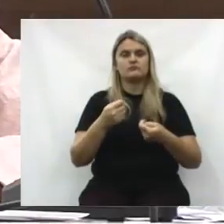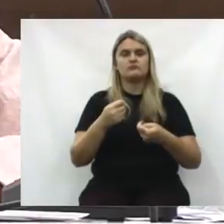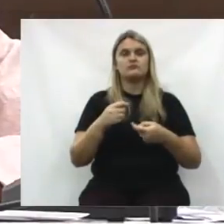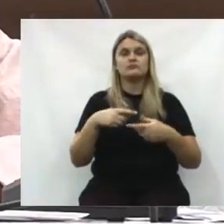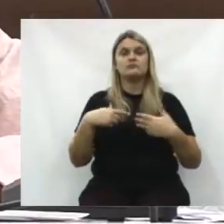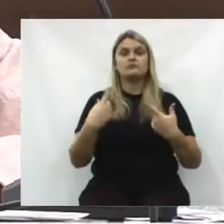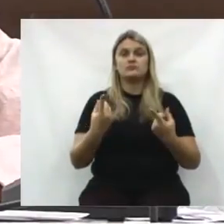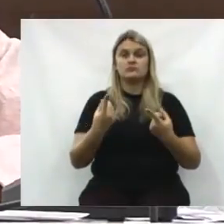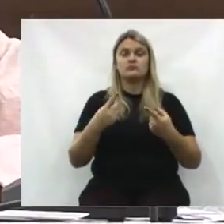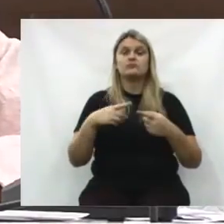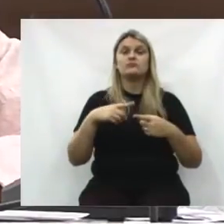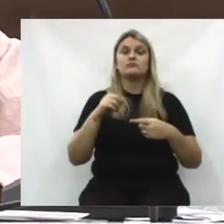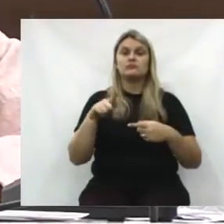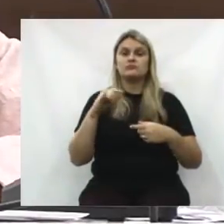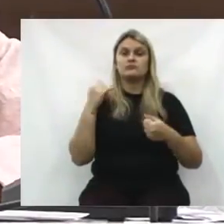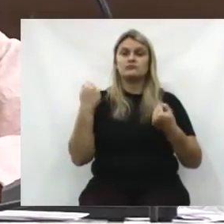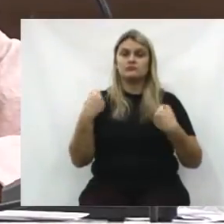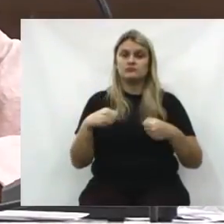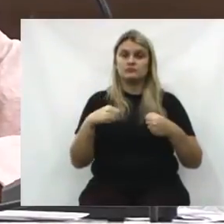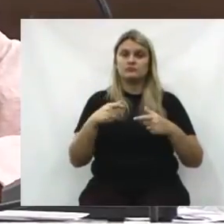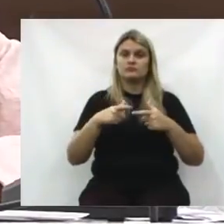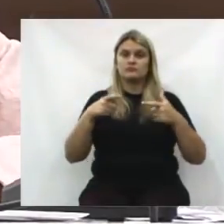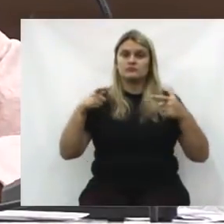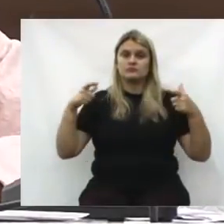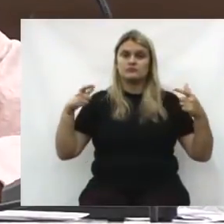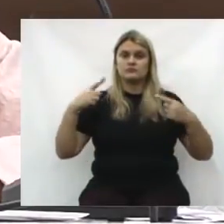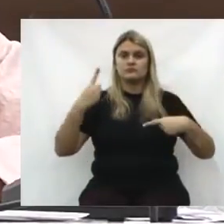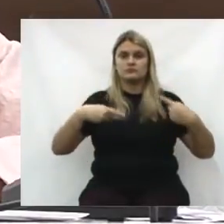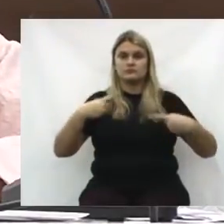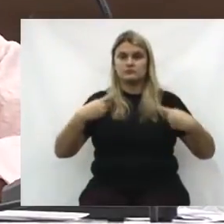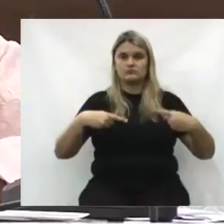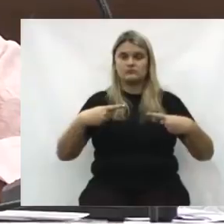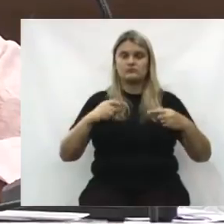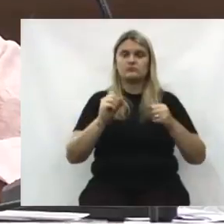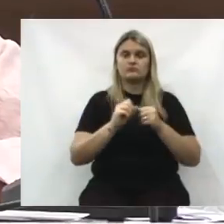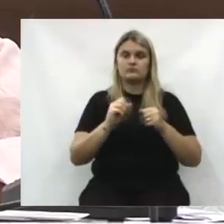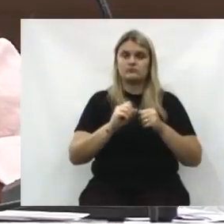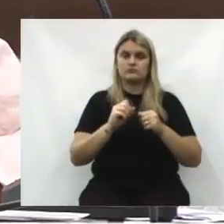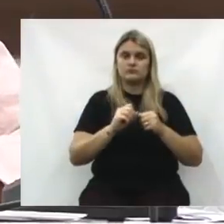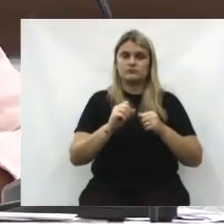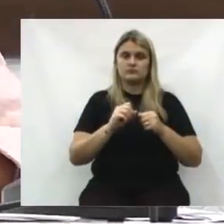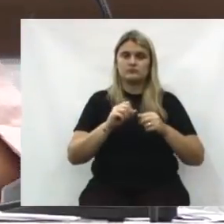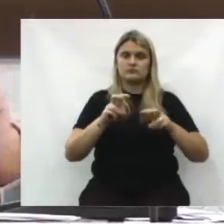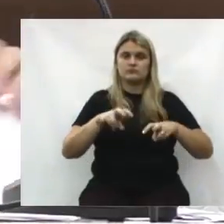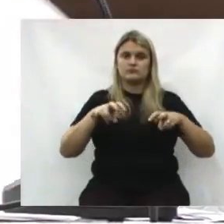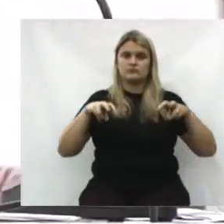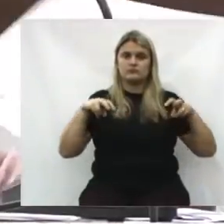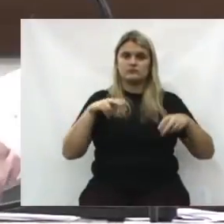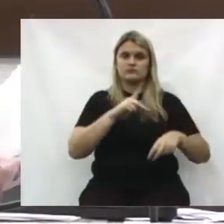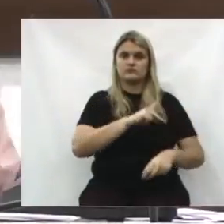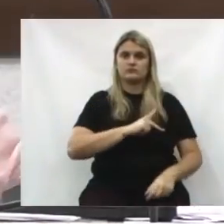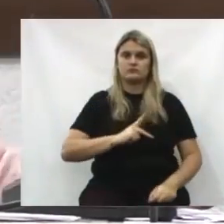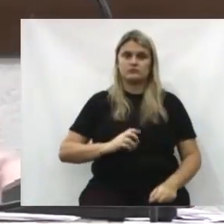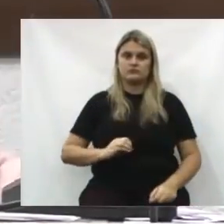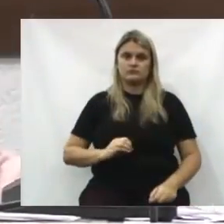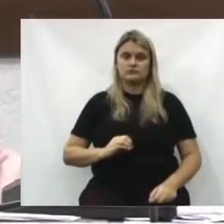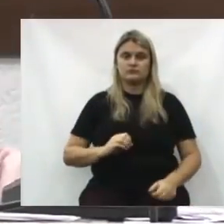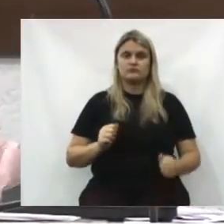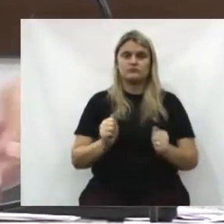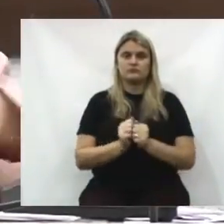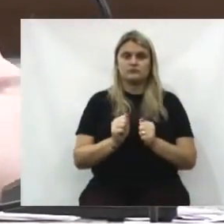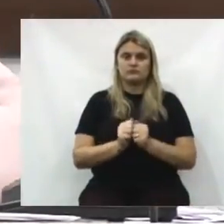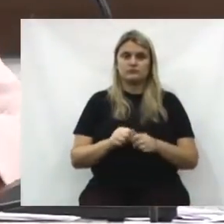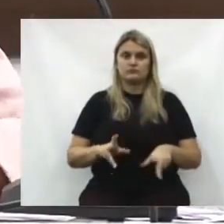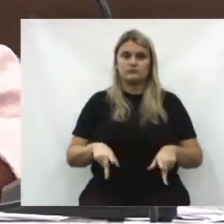equilibrar as finanças da União. Contudo, é necessário ampliar o debate, realizar